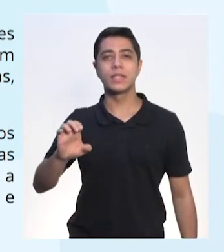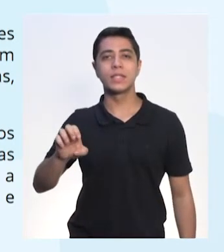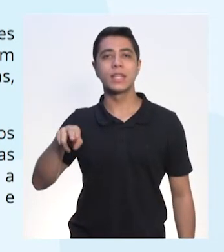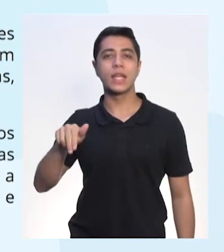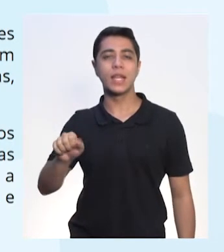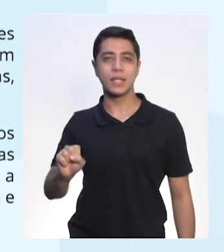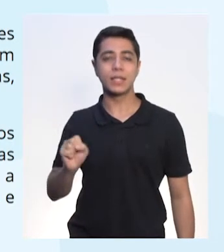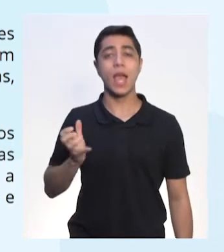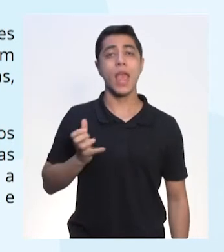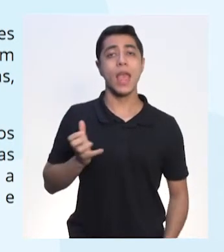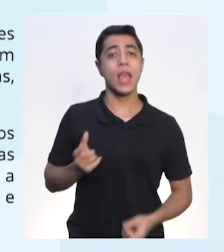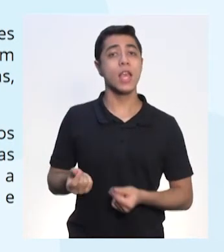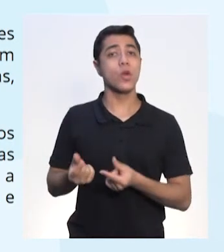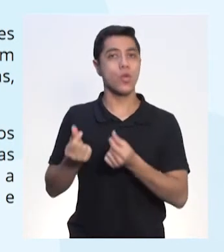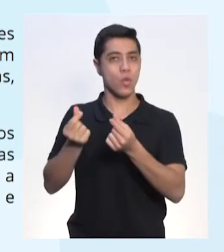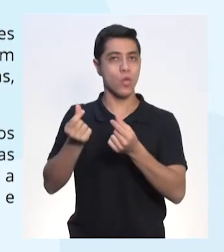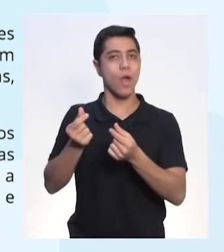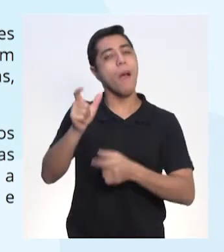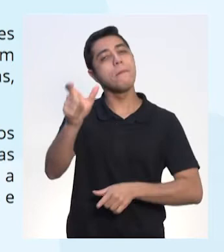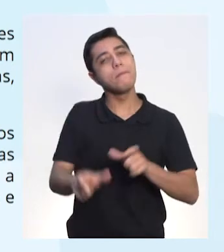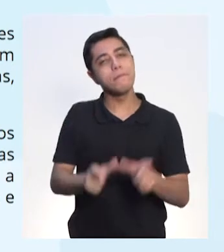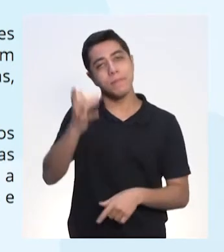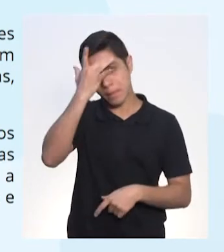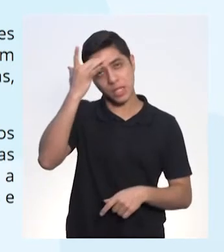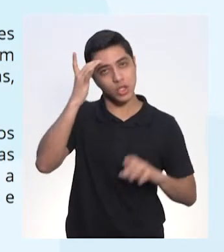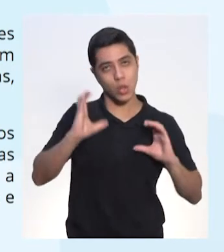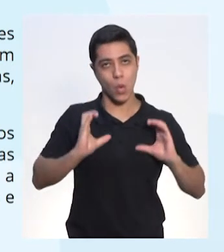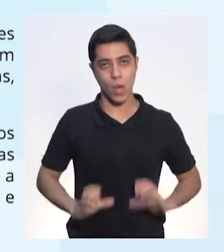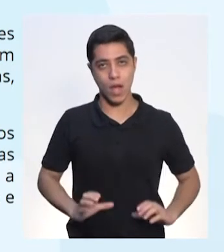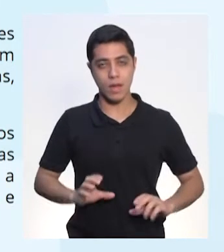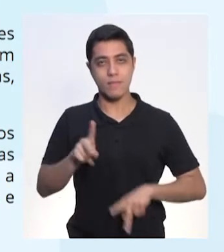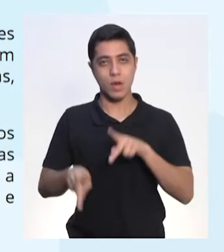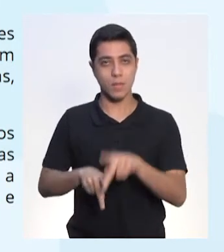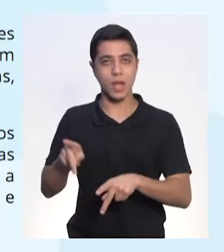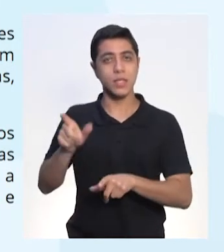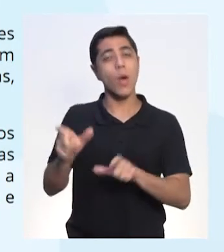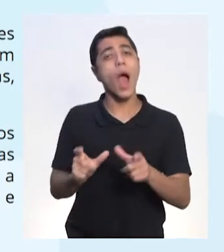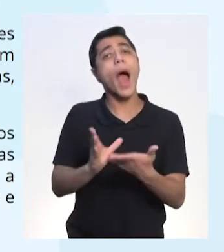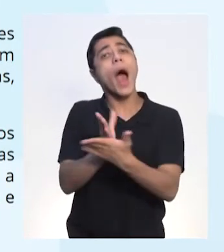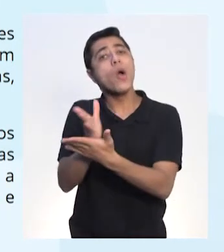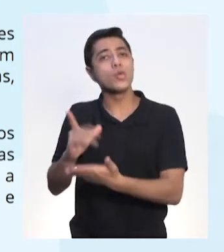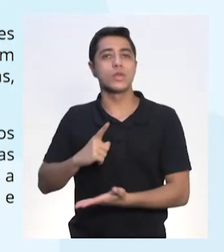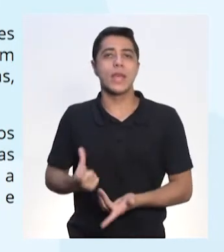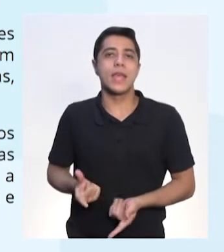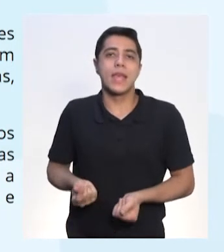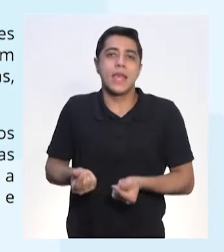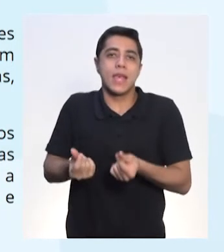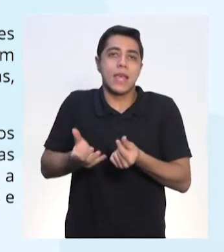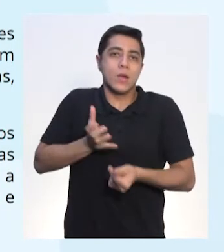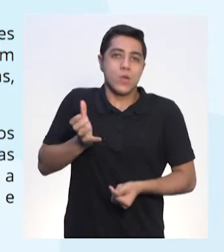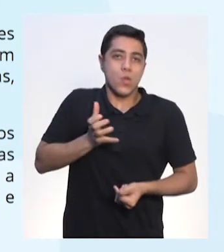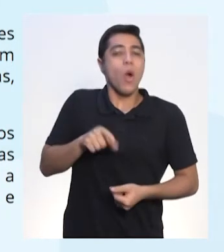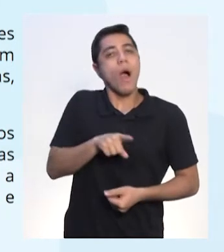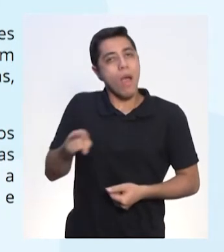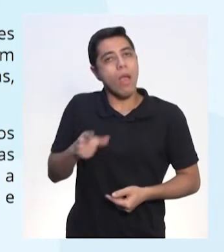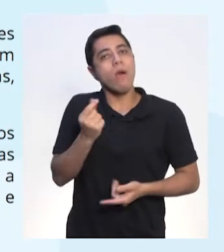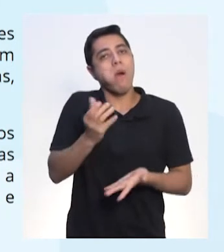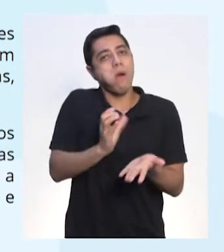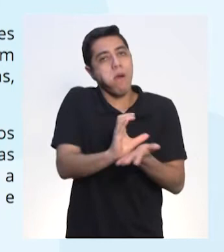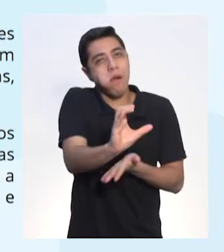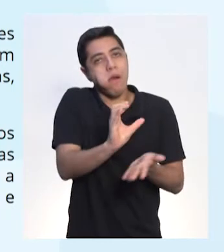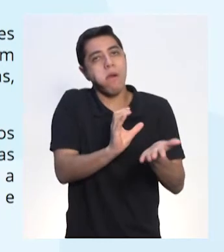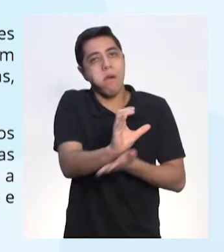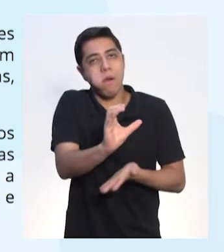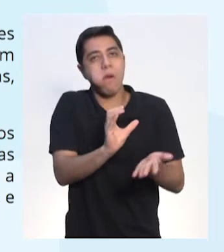privada. Naquela época, não. Nós tínhamos alguns cidadãos ricos, que eram os mecenas. Eles patrocinavam, então, aí, esses festivais,